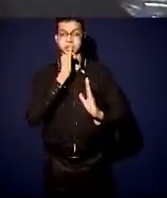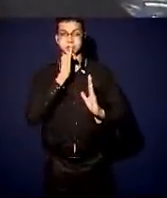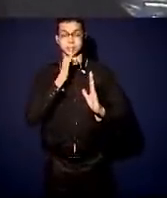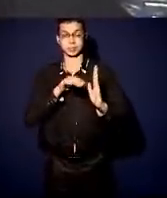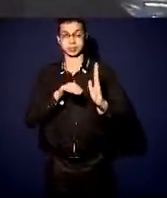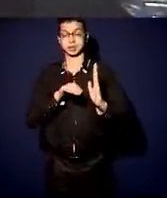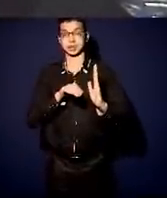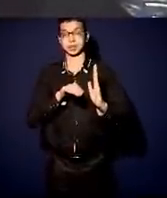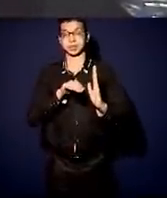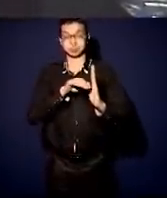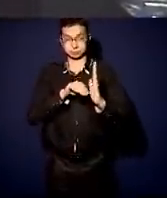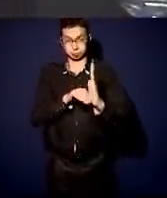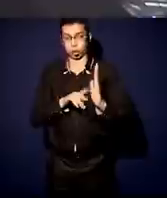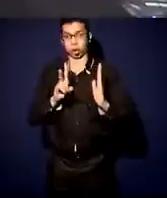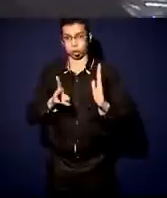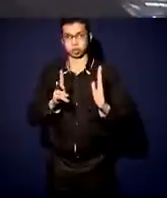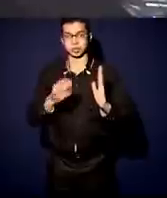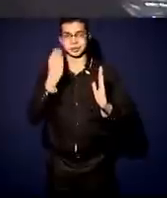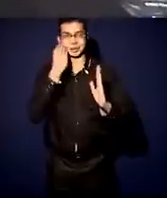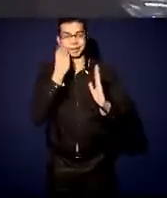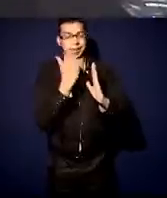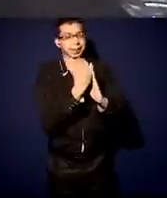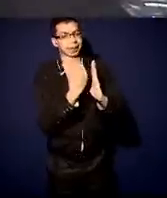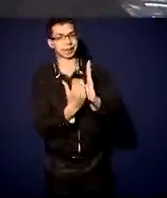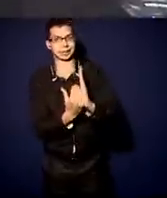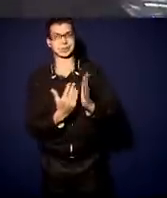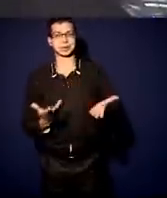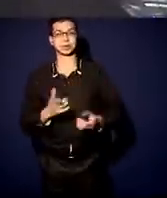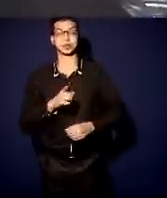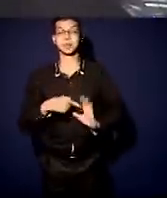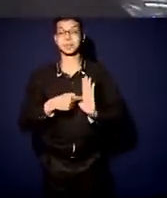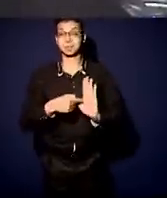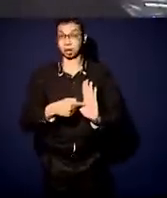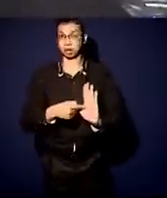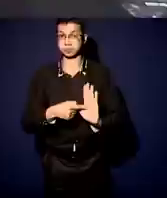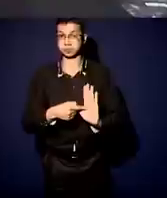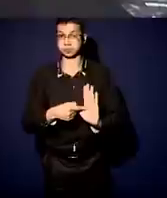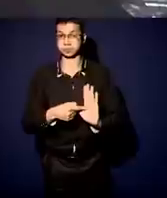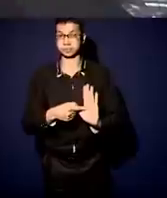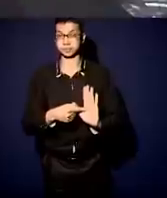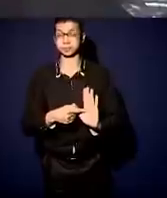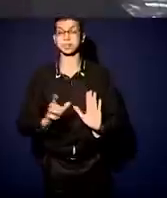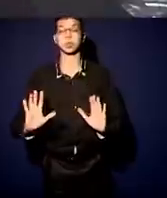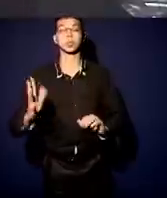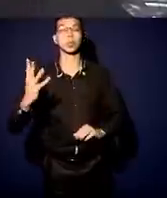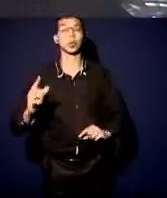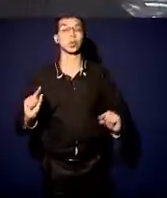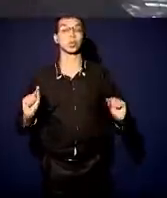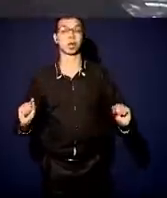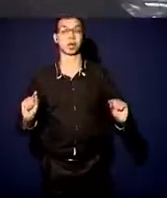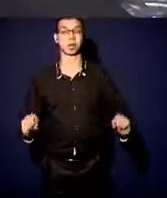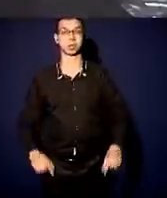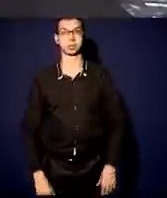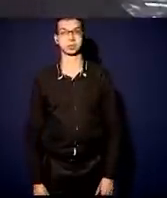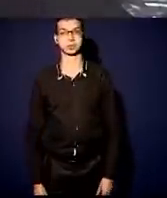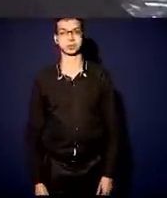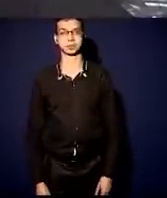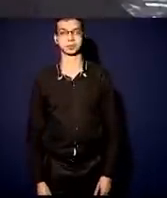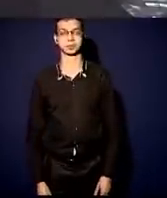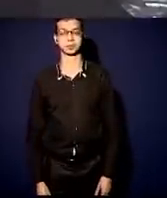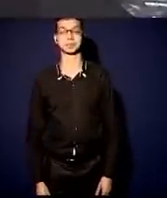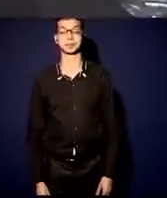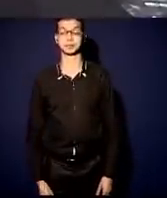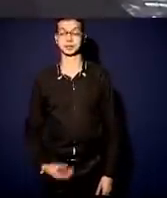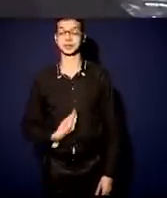devia ter saído se você revela isso é imediatamente o que você tem é uma piora da sua